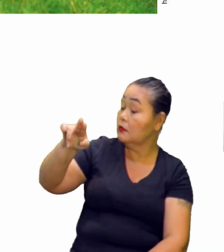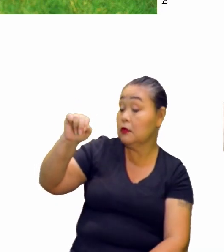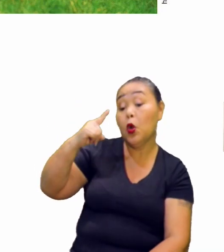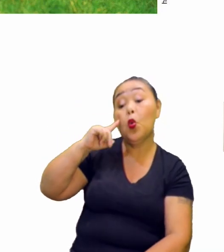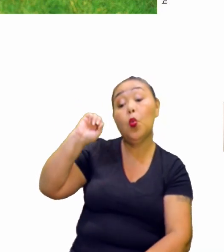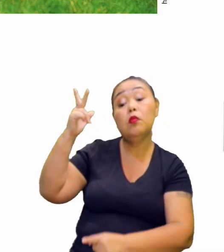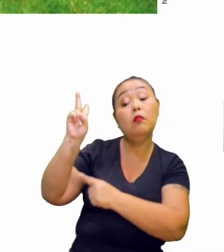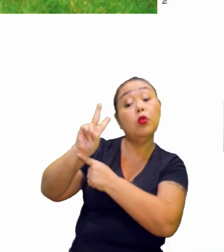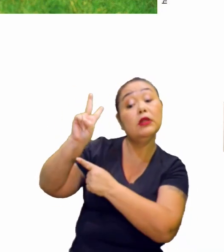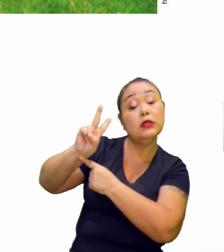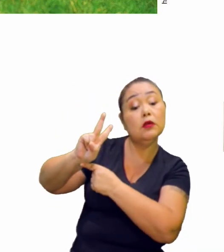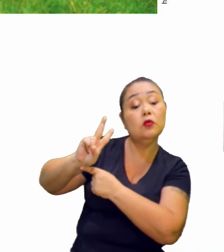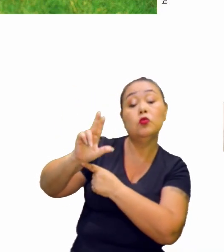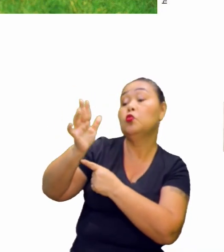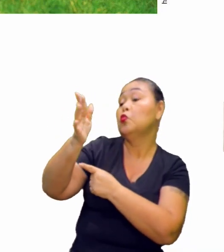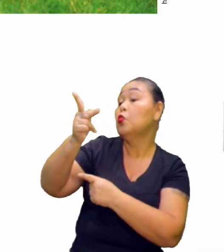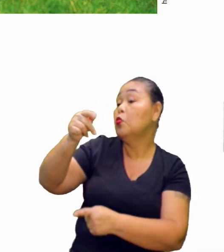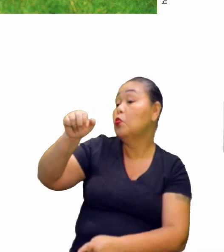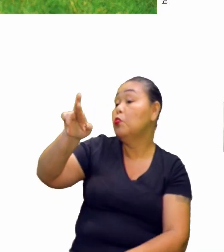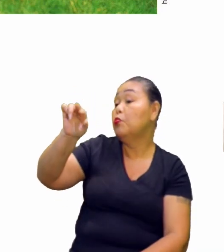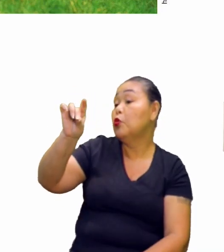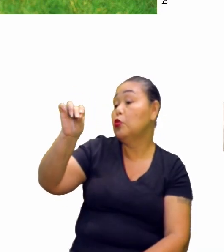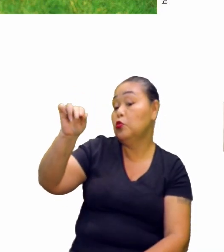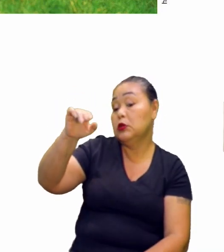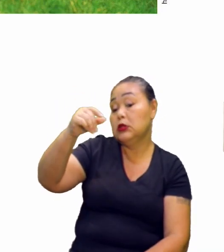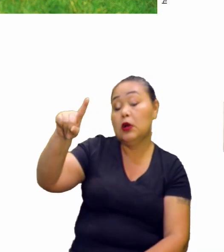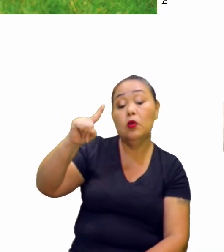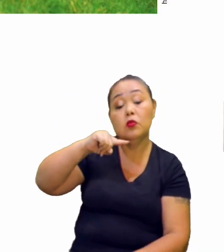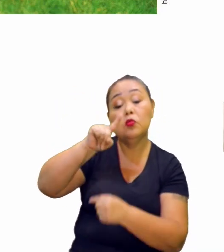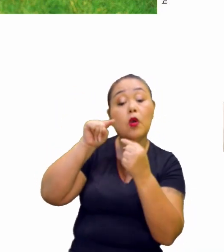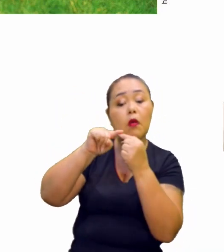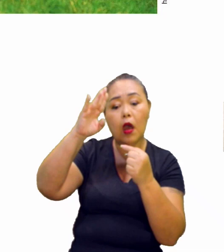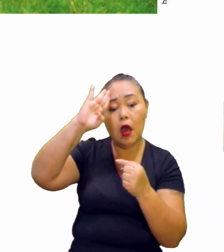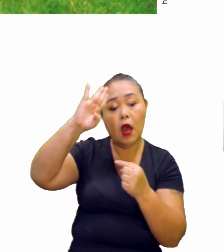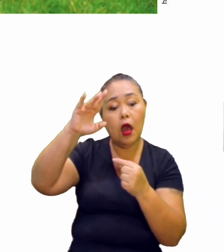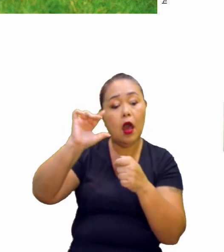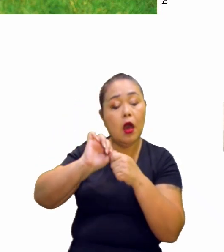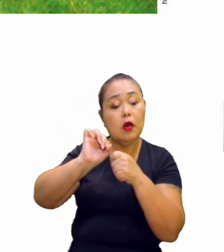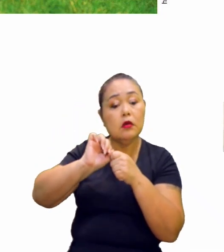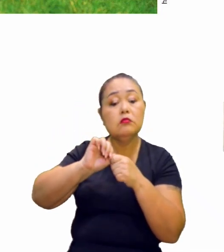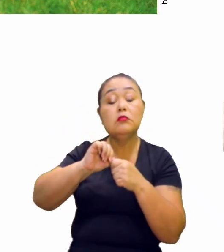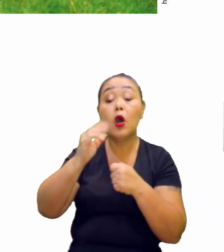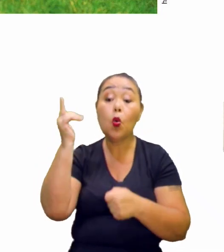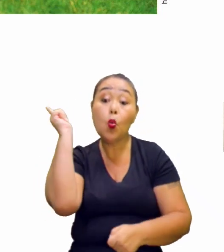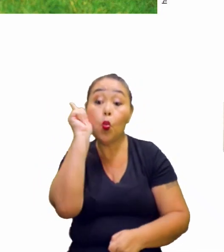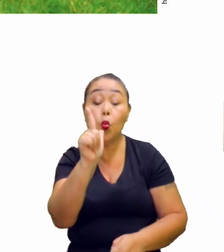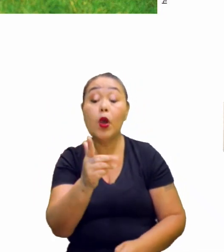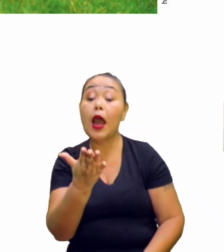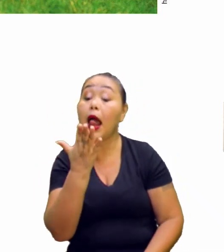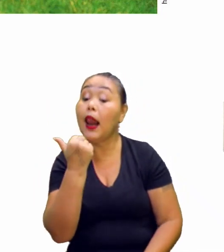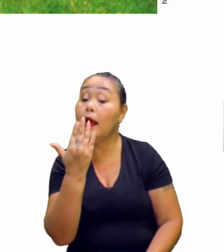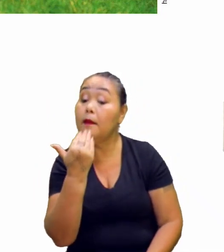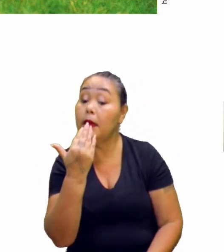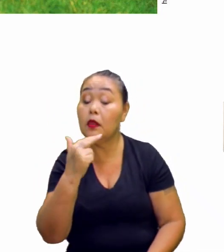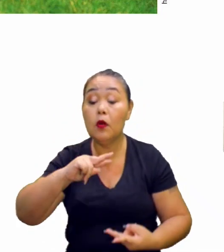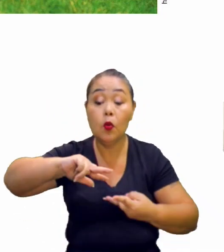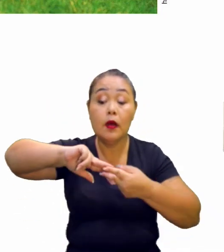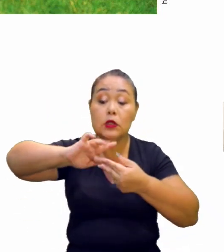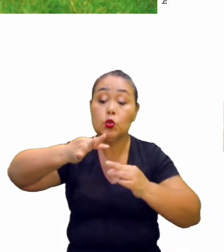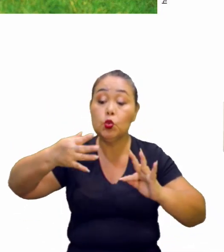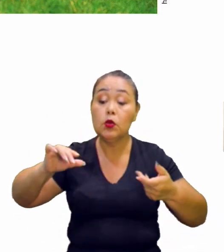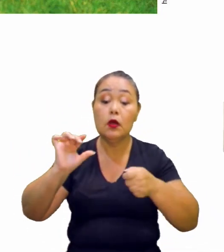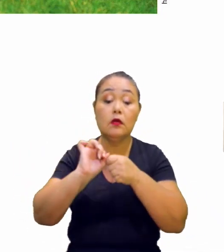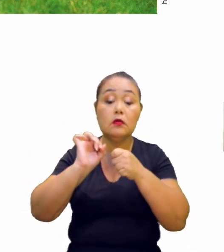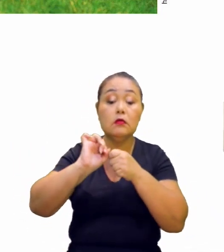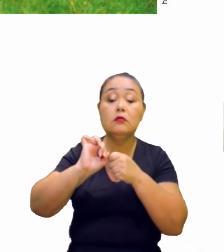proteção. Em relação ao SAF de produção, eu tenho aí como função principal a obtenção de alimentos ou de fibras para o